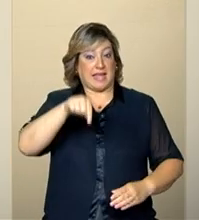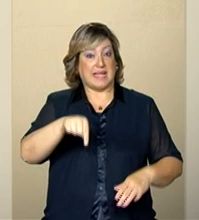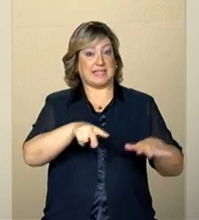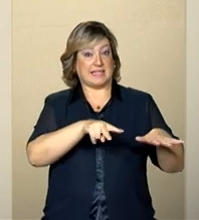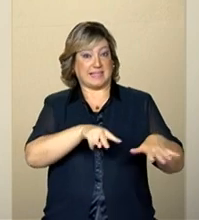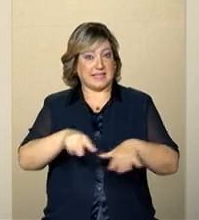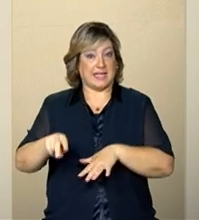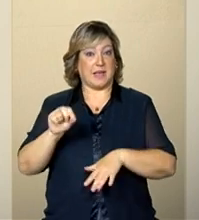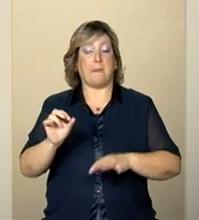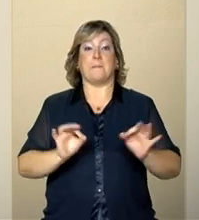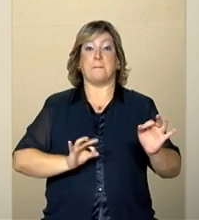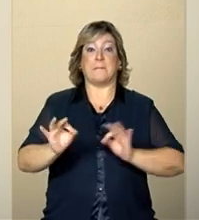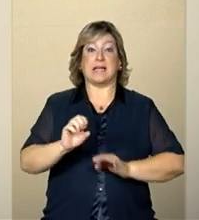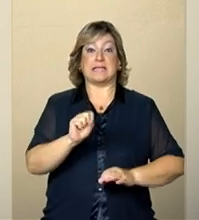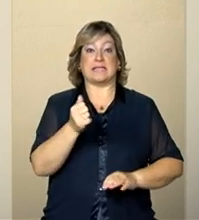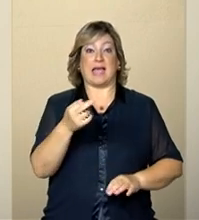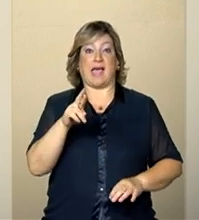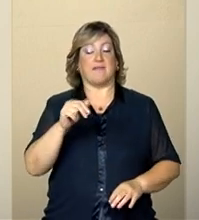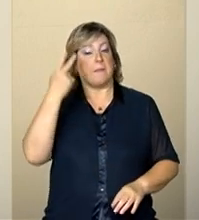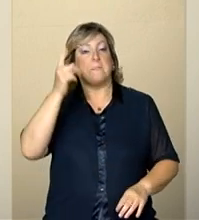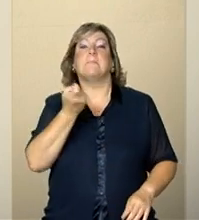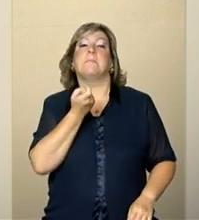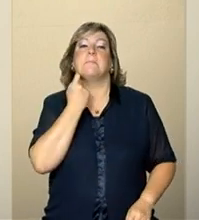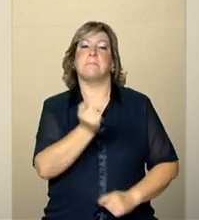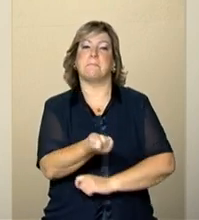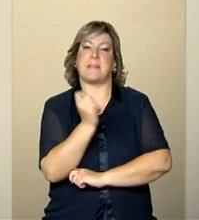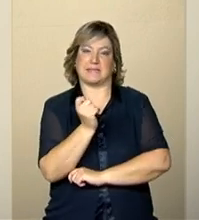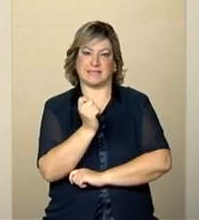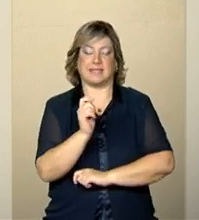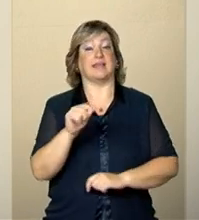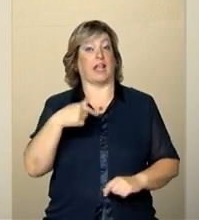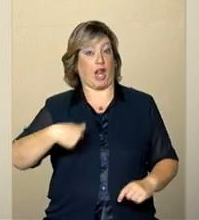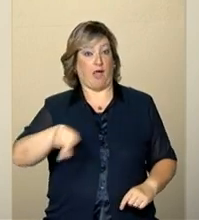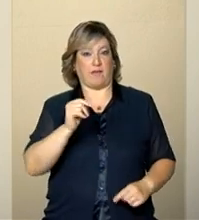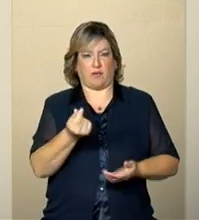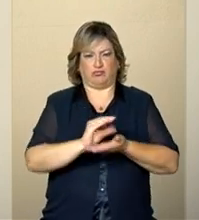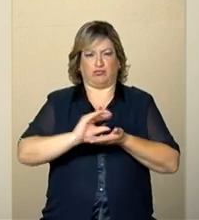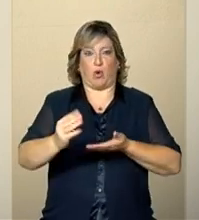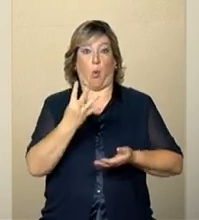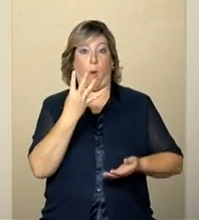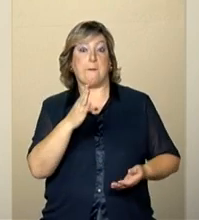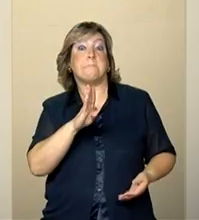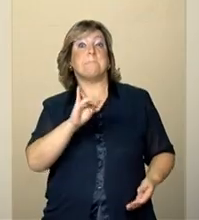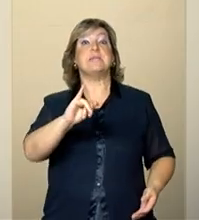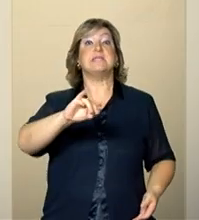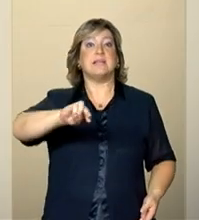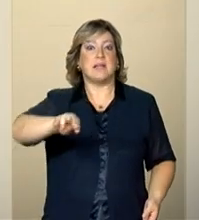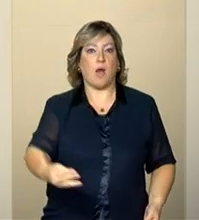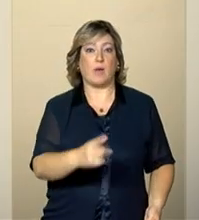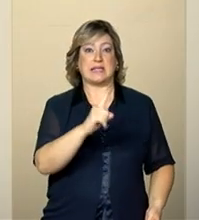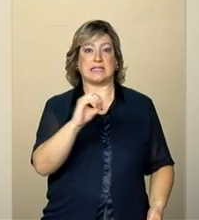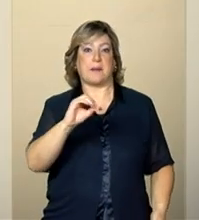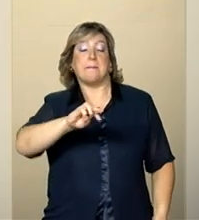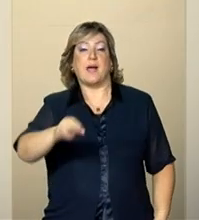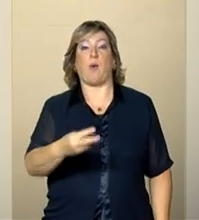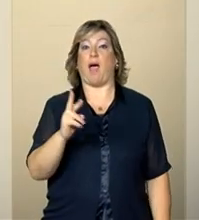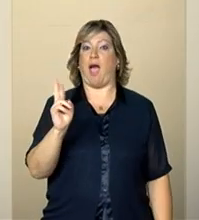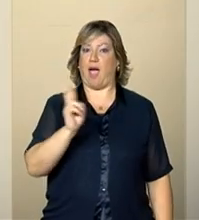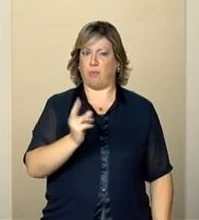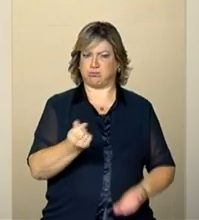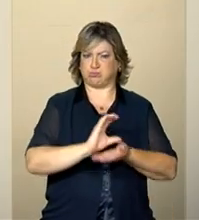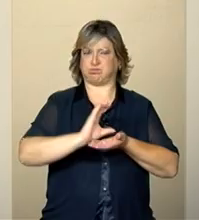semana o plano safra da Pesca nós vamos investir Luciano 4 bilhões 100 milhões de